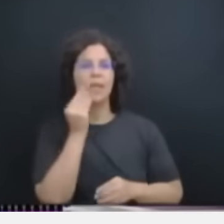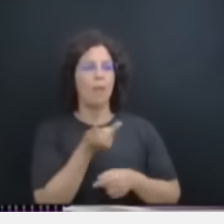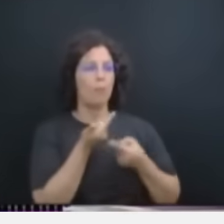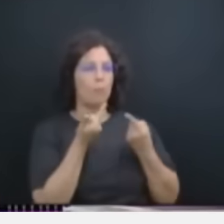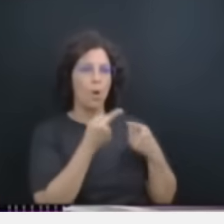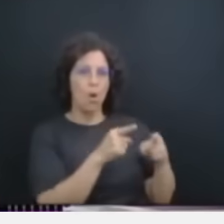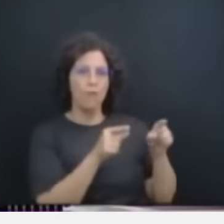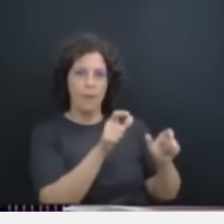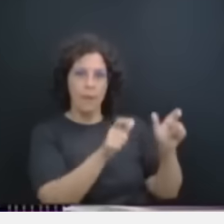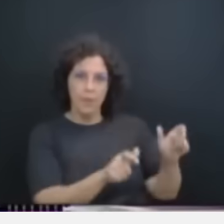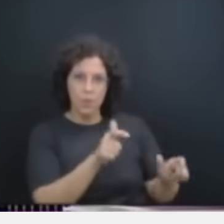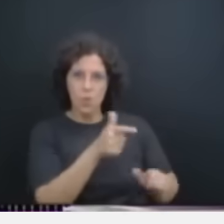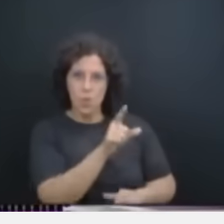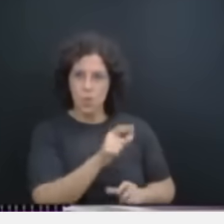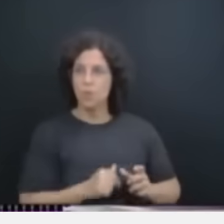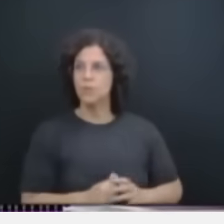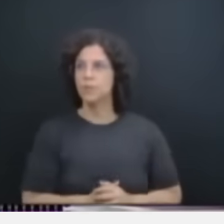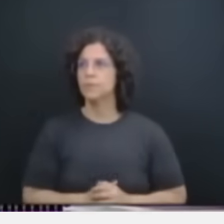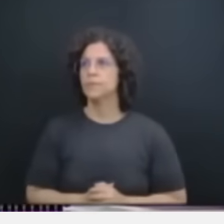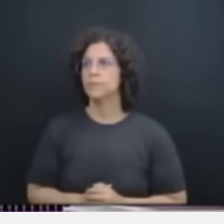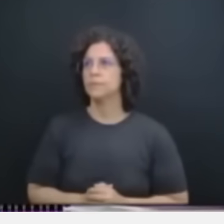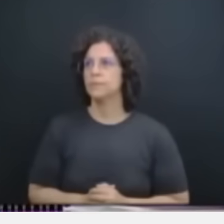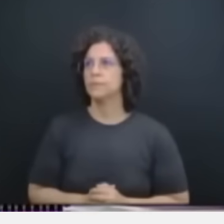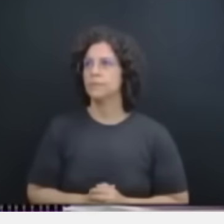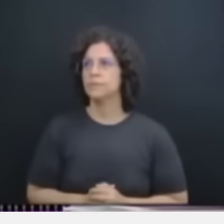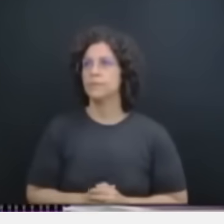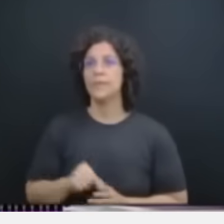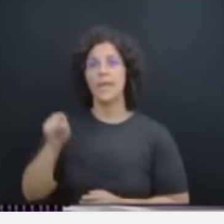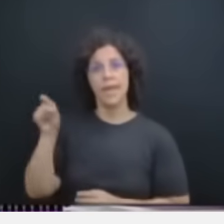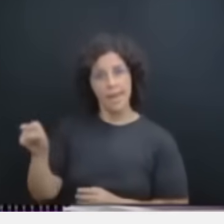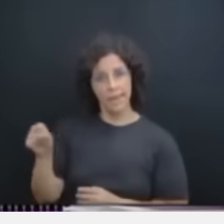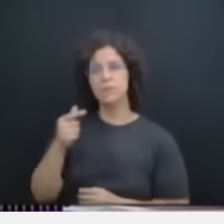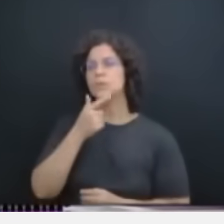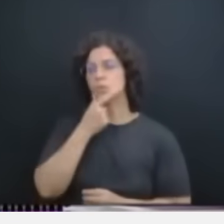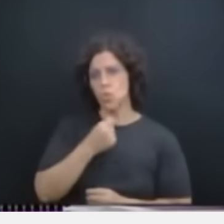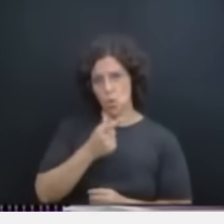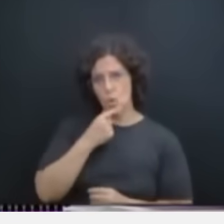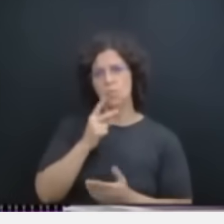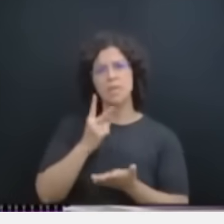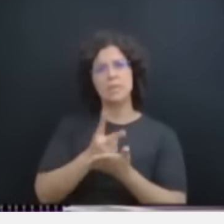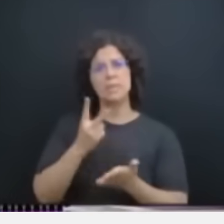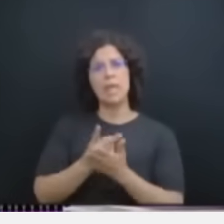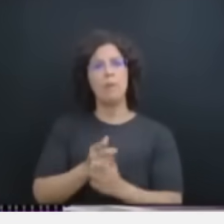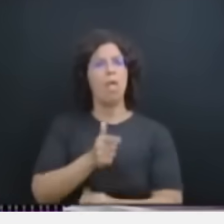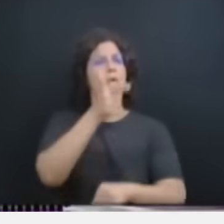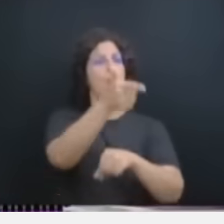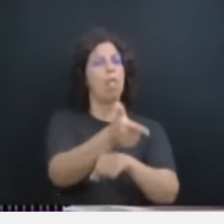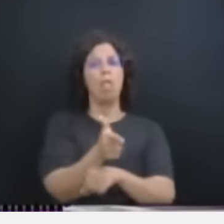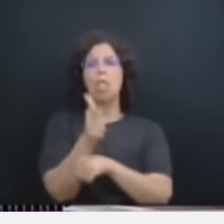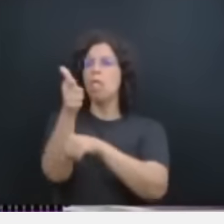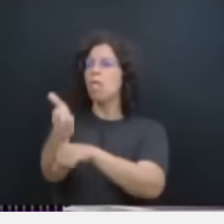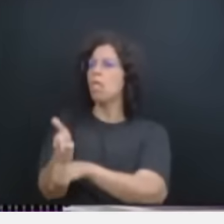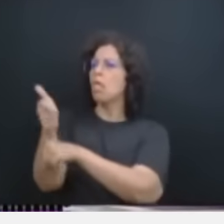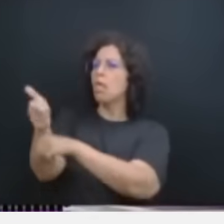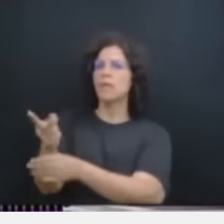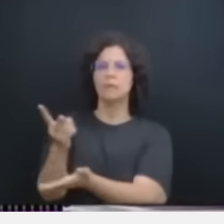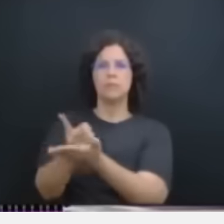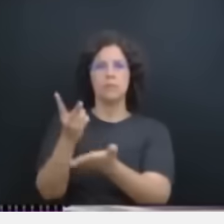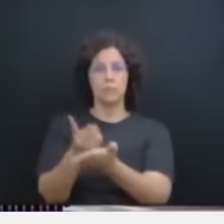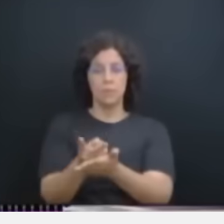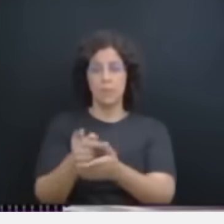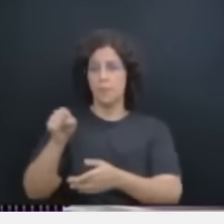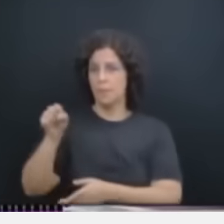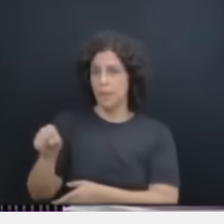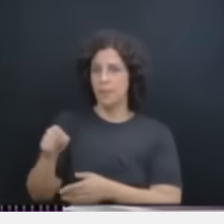do olho do irmão ao lado esse senhor que vive com o dedo apontado para que em nenhum